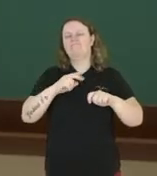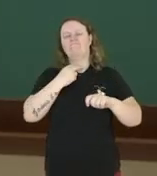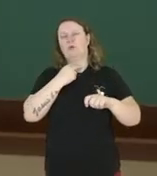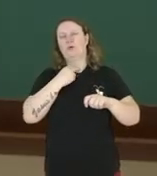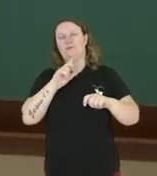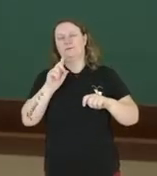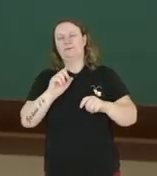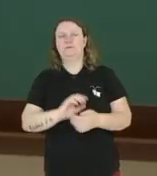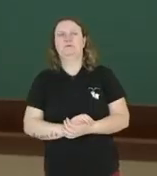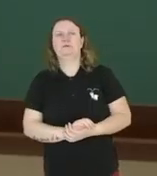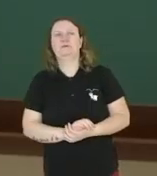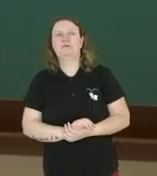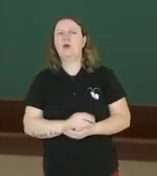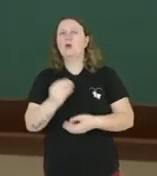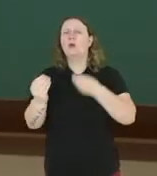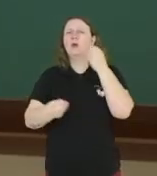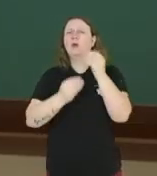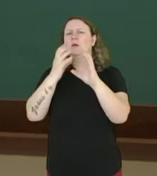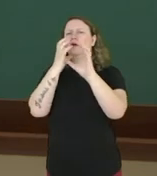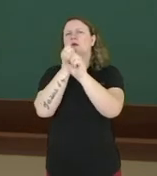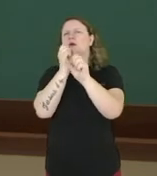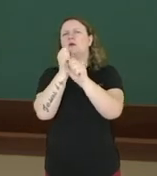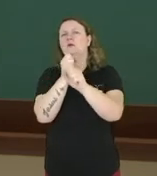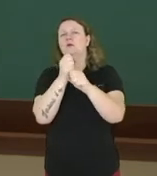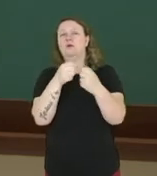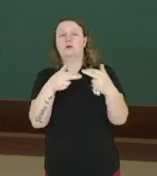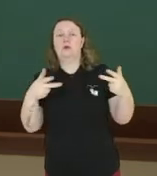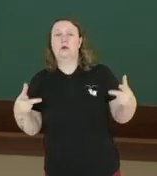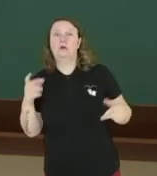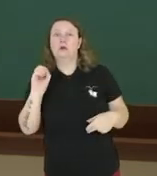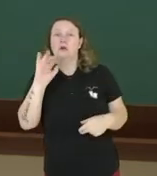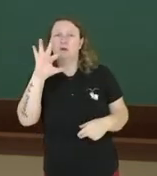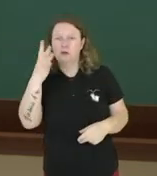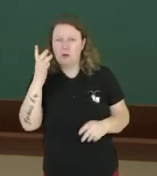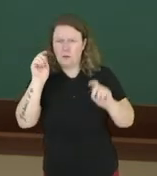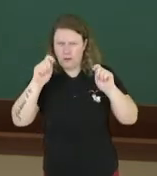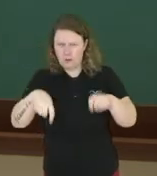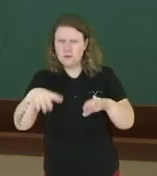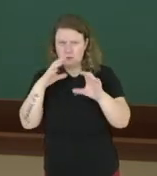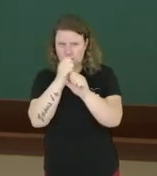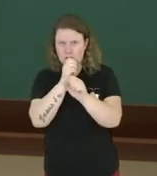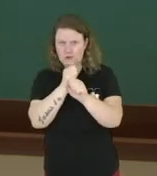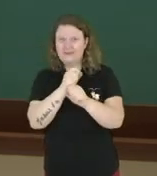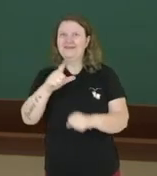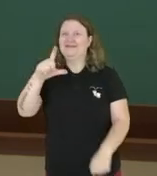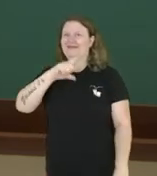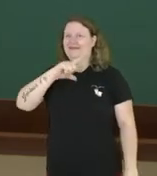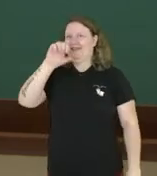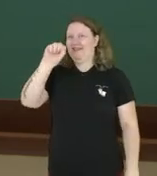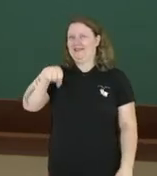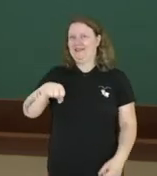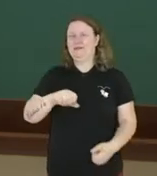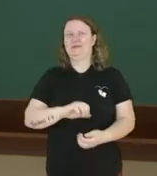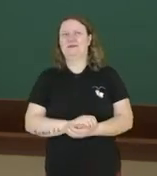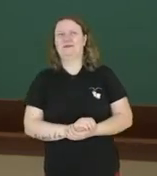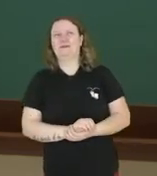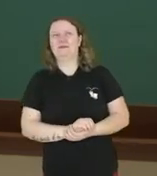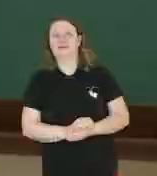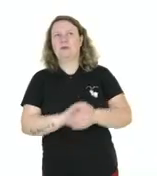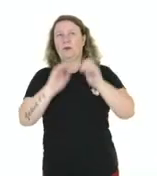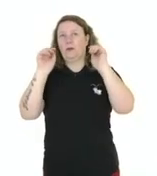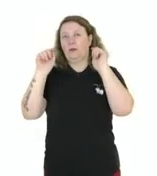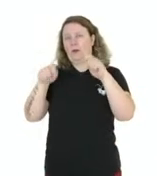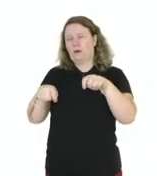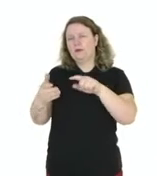se calcula a probabilidade de algo acontecer? Tem como fazer esse cálculo? Tem sim. A probabilidade